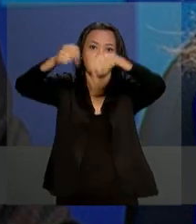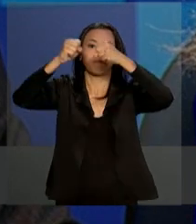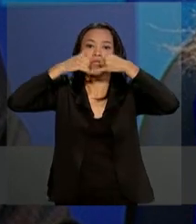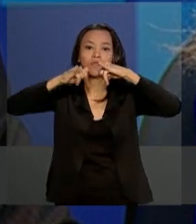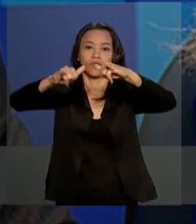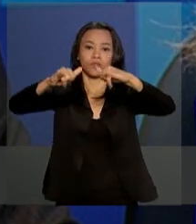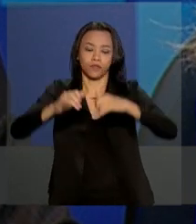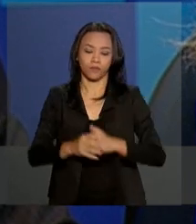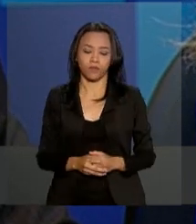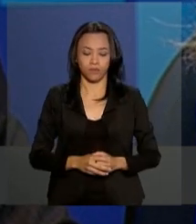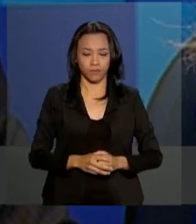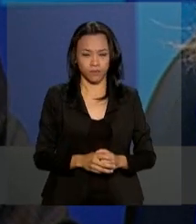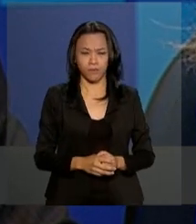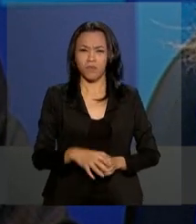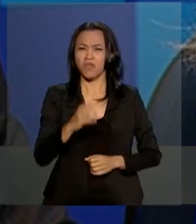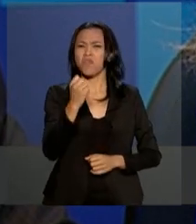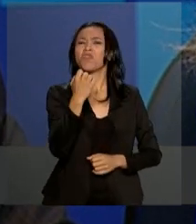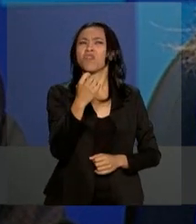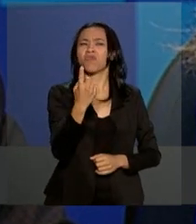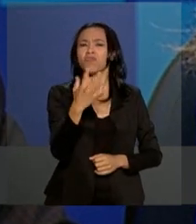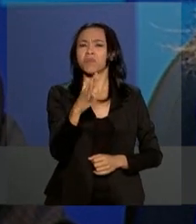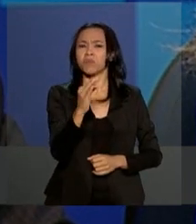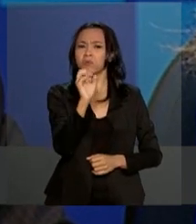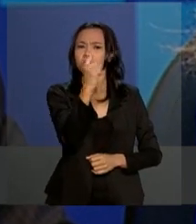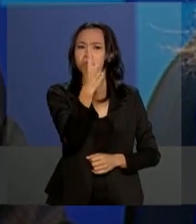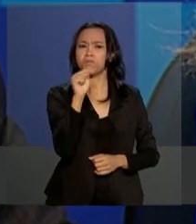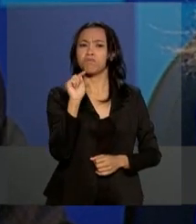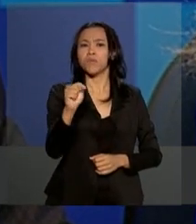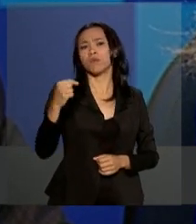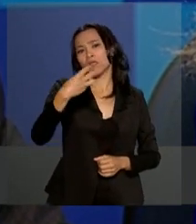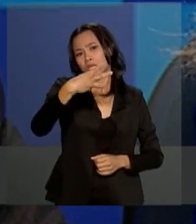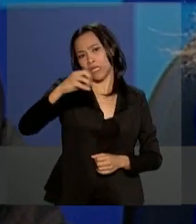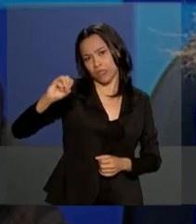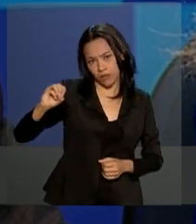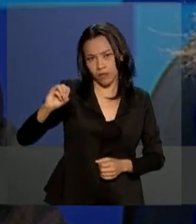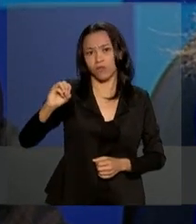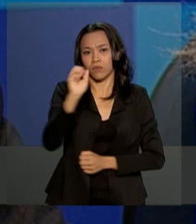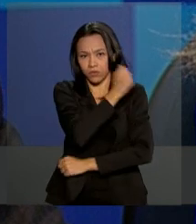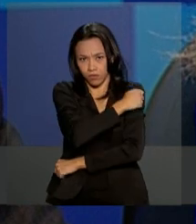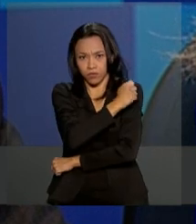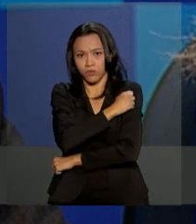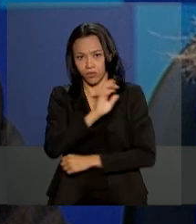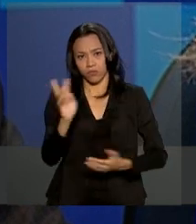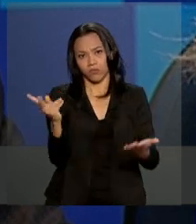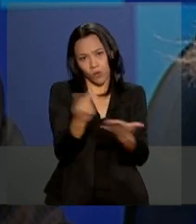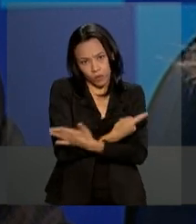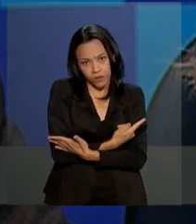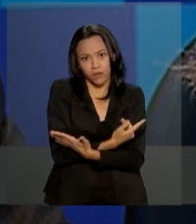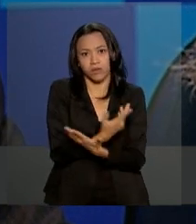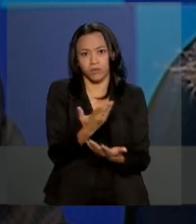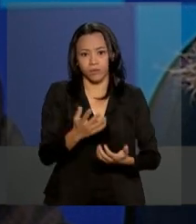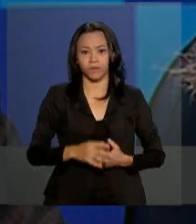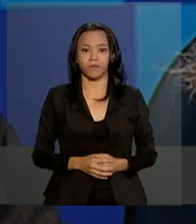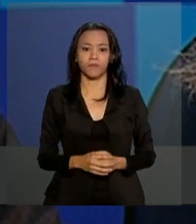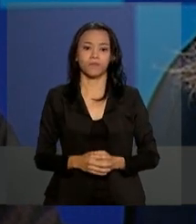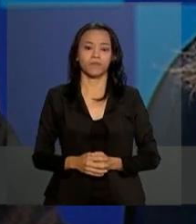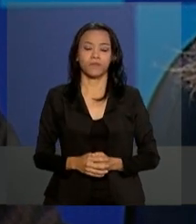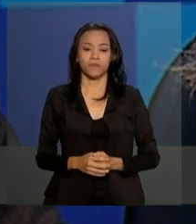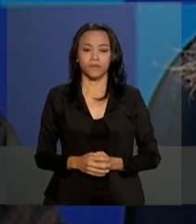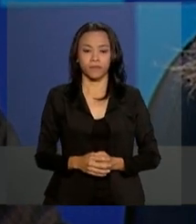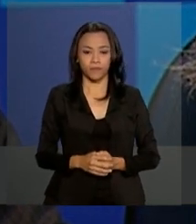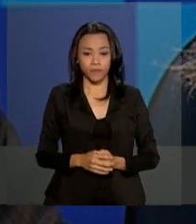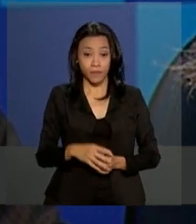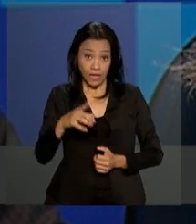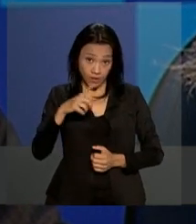mil e trezentos alunos aproximadamente a gente ainda está vendo porque em algum né é parcial a